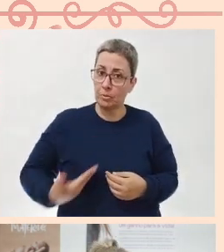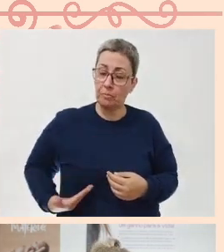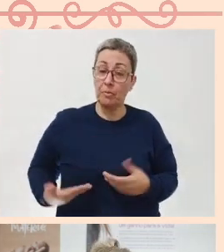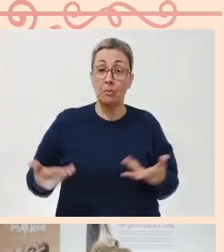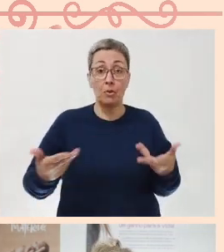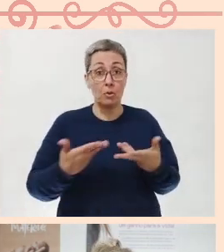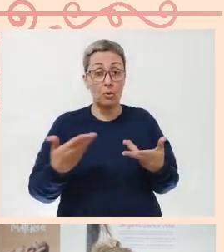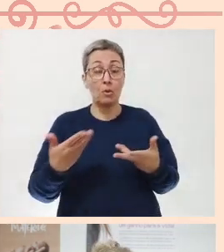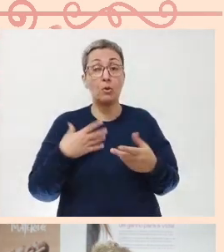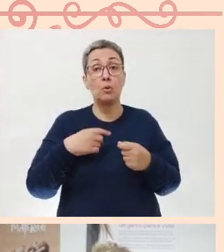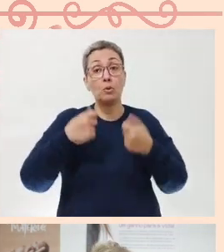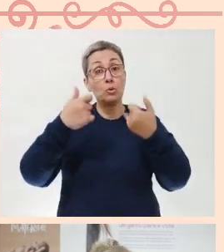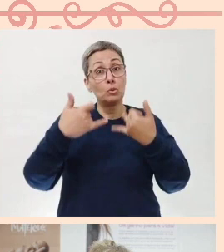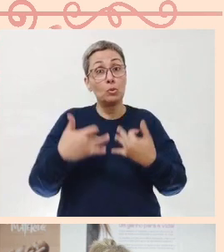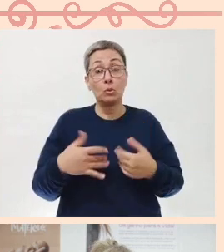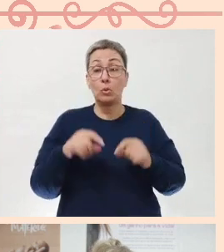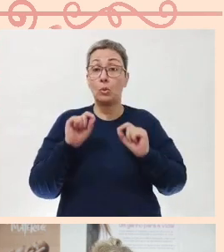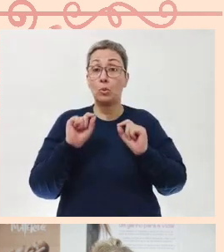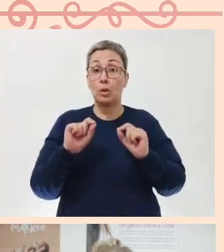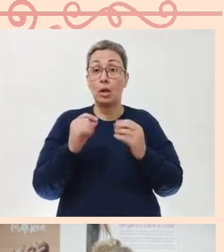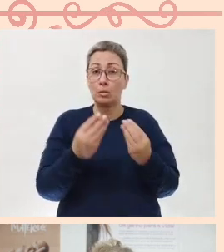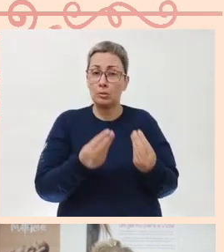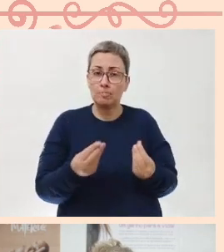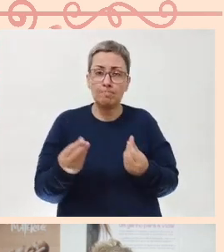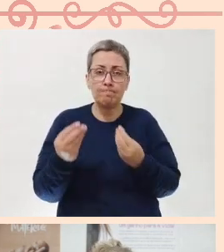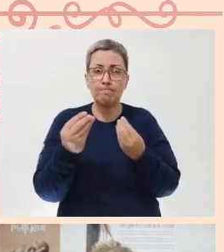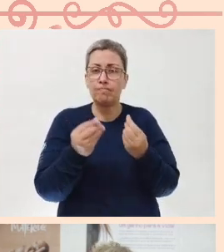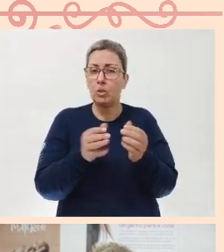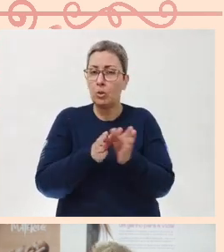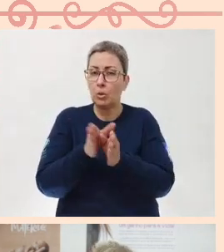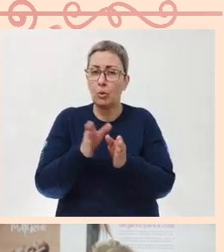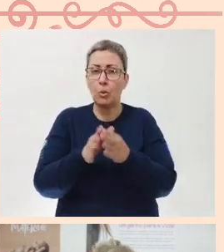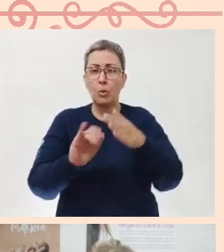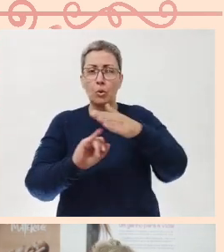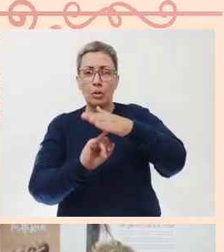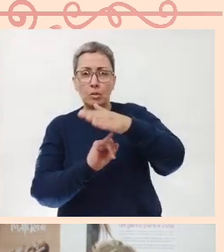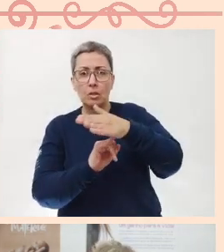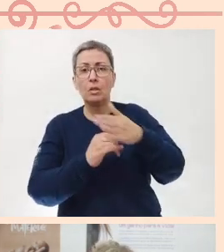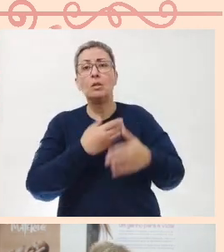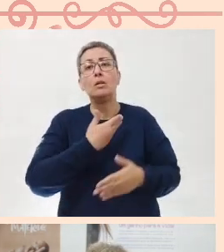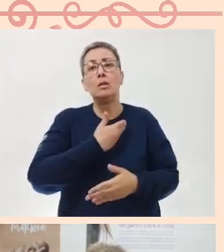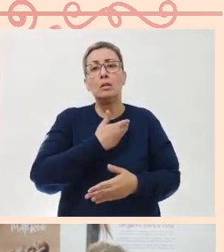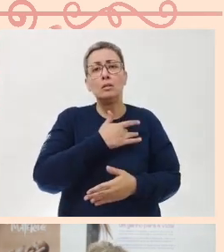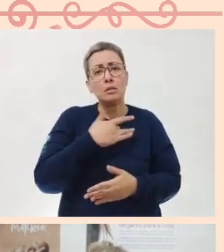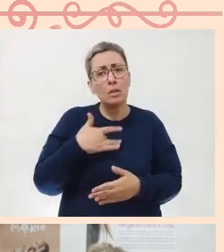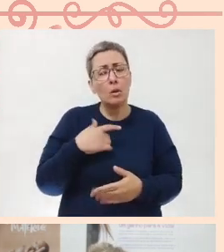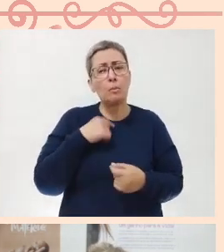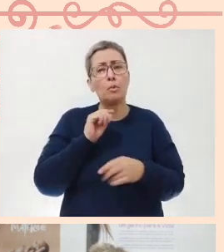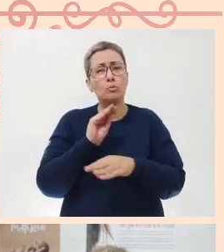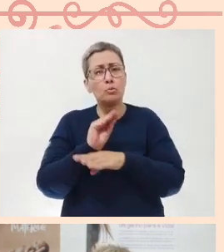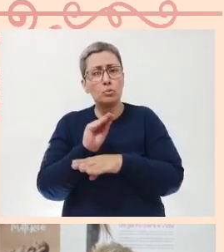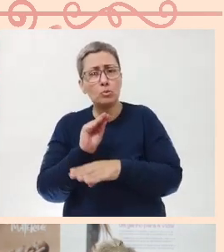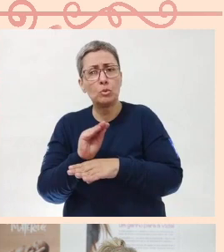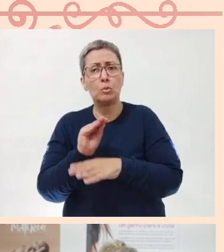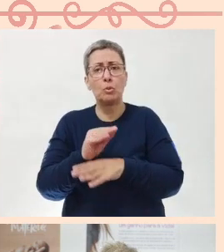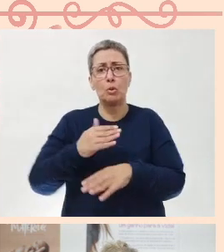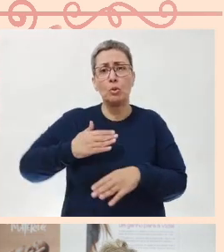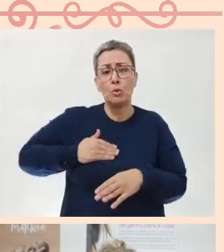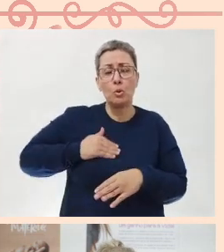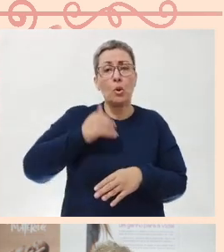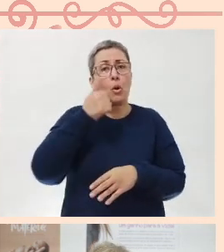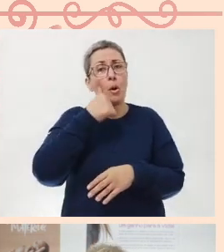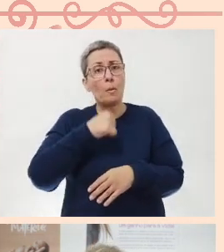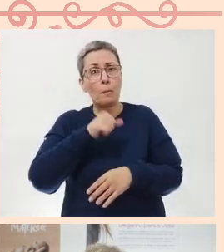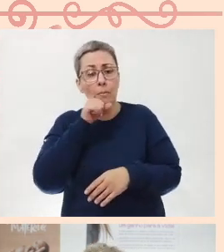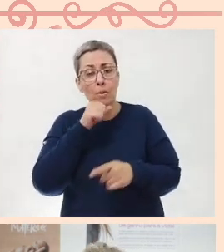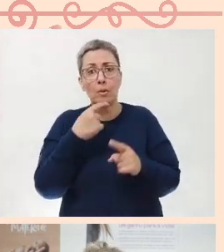saúde pública. Aqui nós estamos falando da sensibilização das instituições de saúde para que